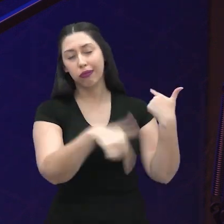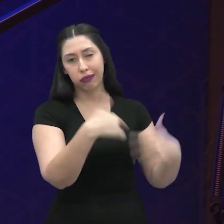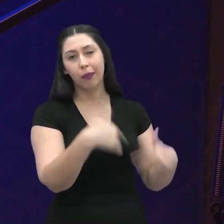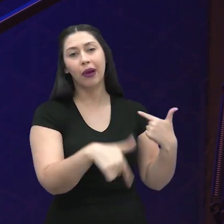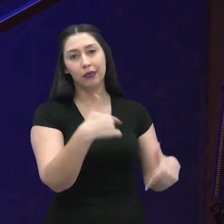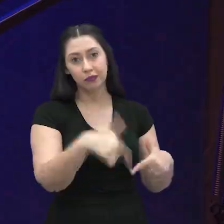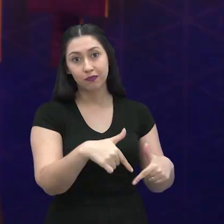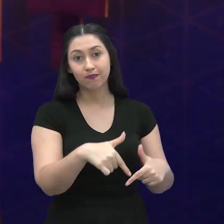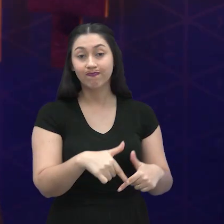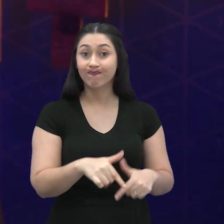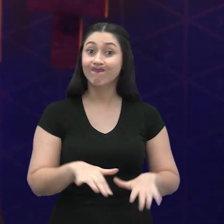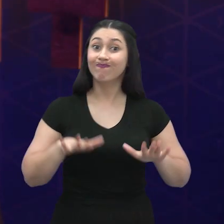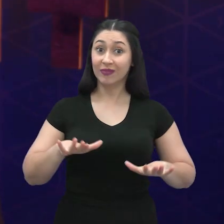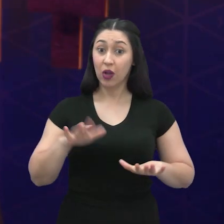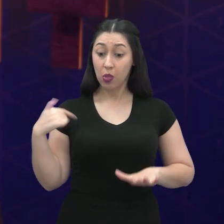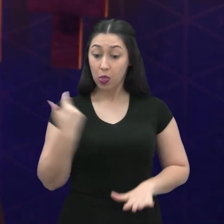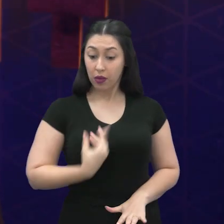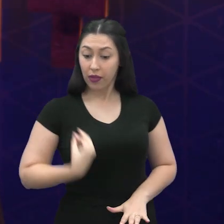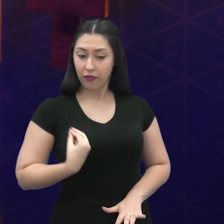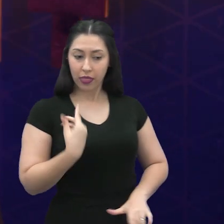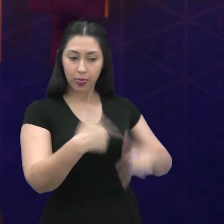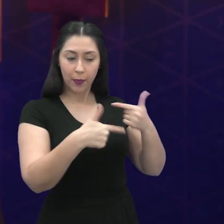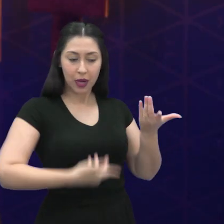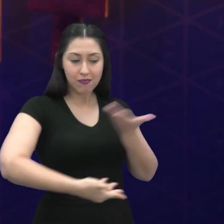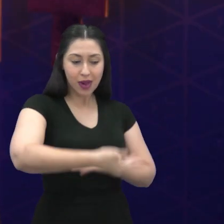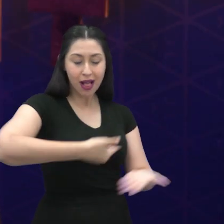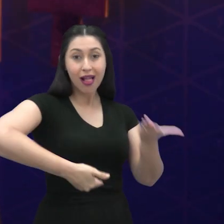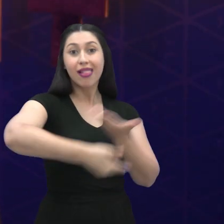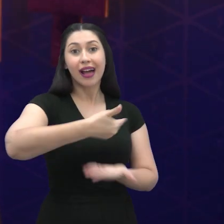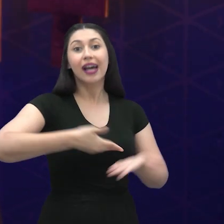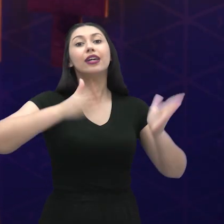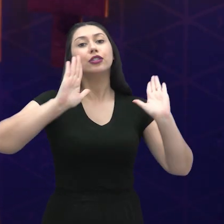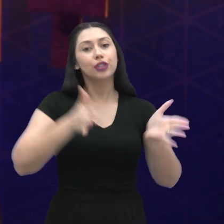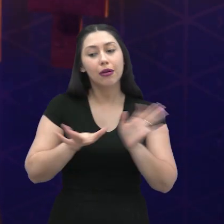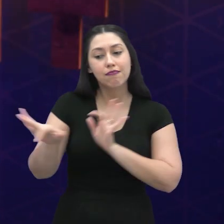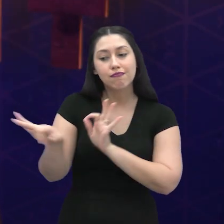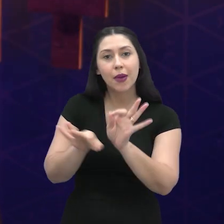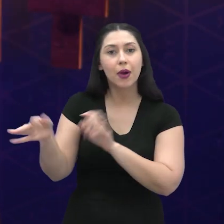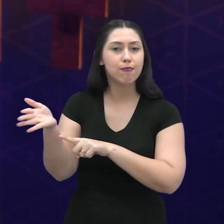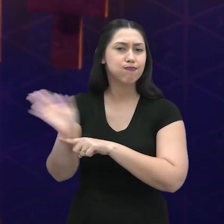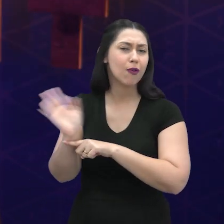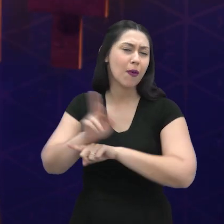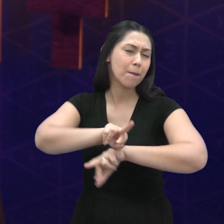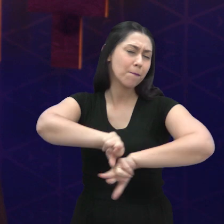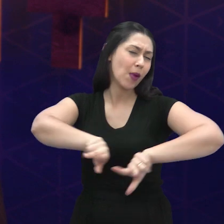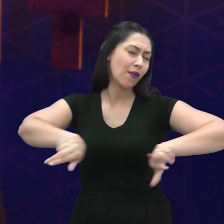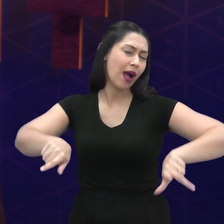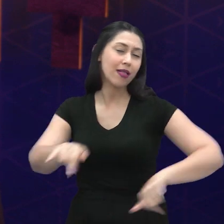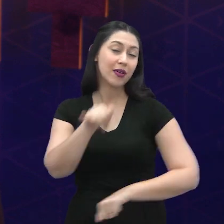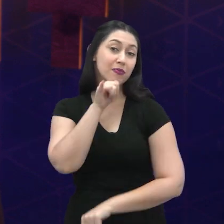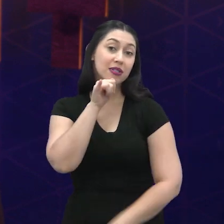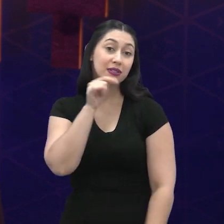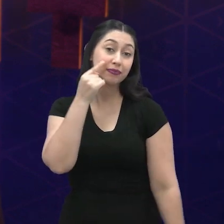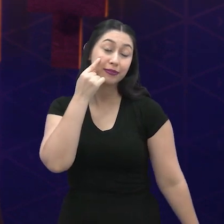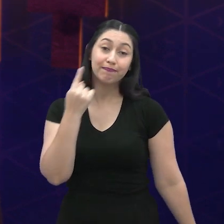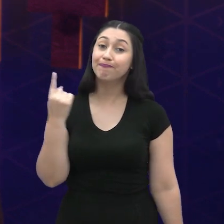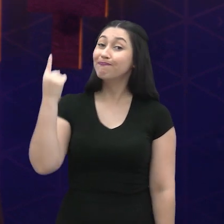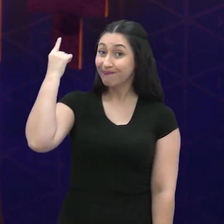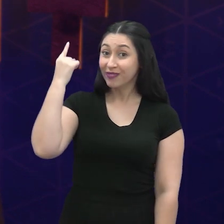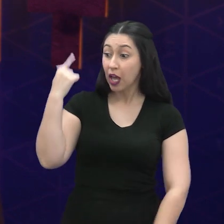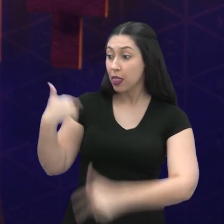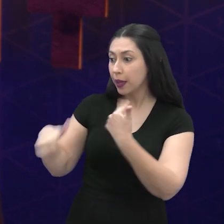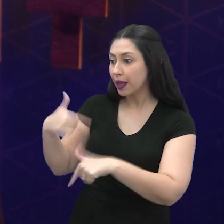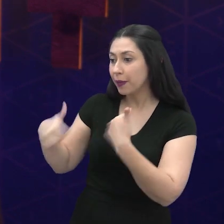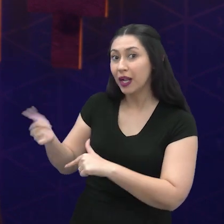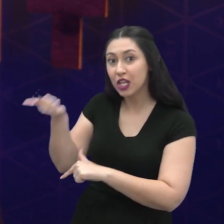começar tudo de novo. E a nossa relação com o trabalho, por vezes, rendeu incríveis roteiros de cinema. De filmes como O Preço da Manhã,